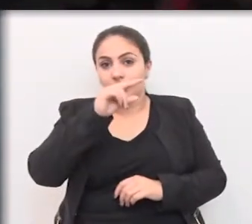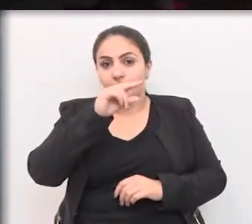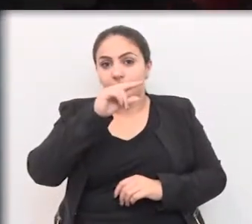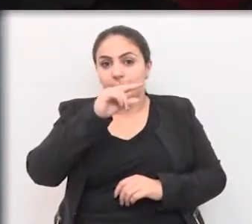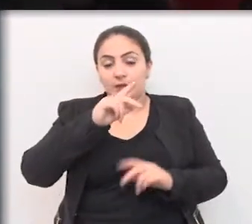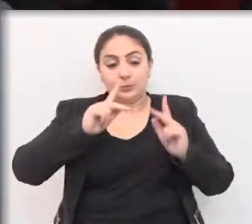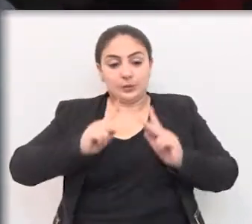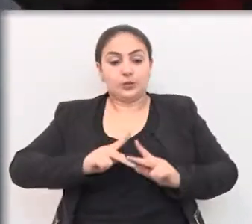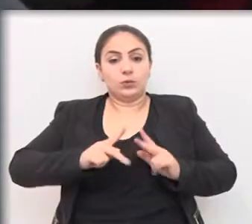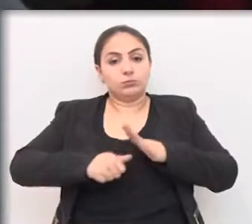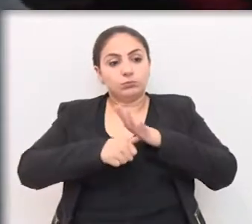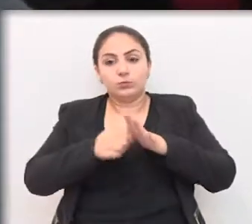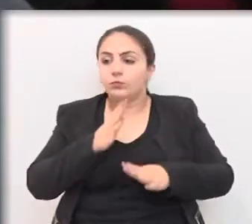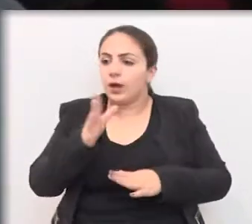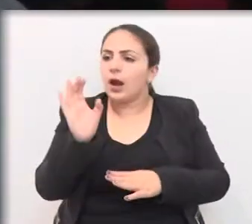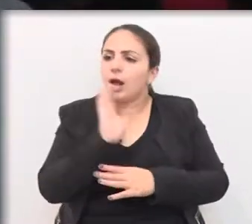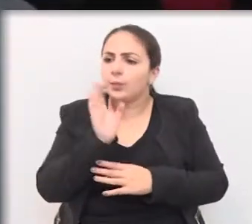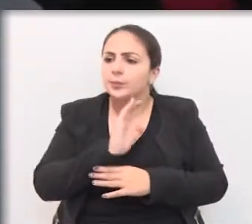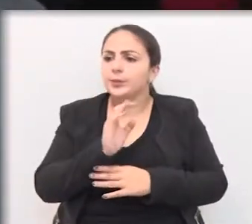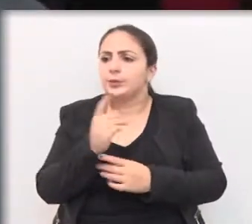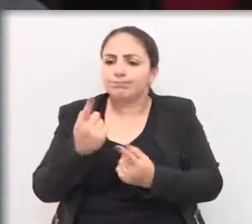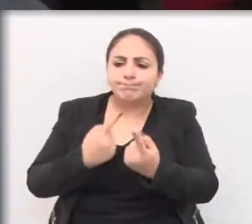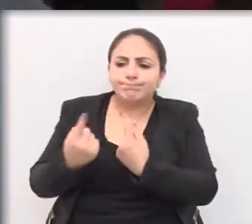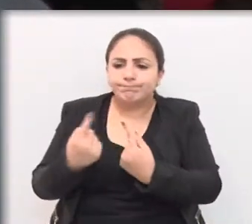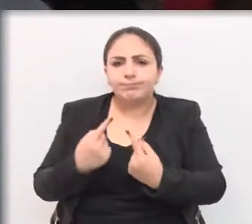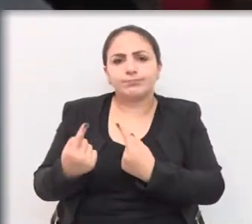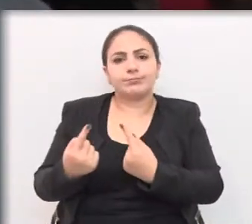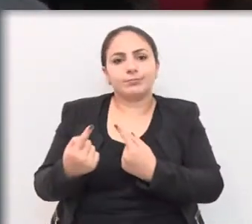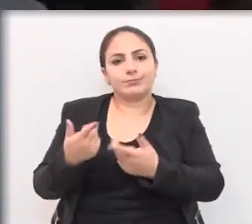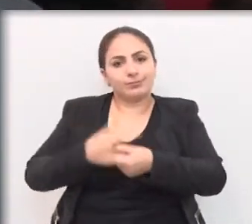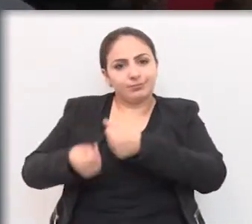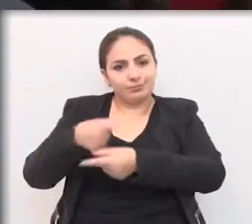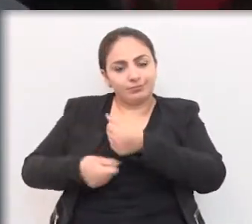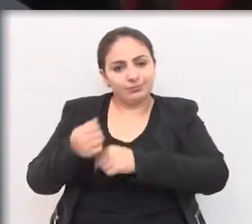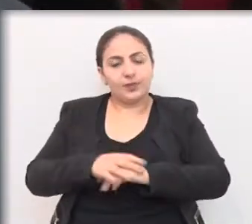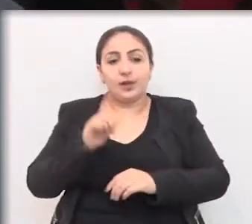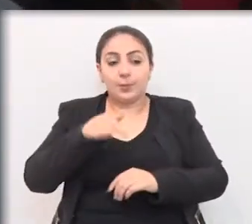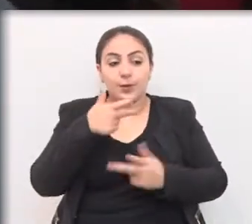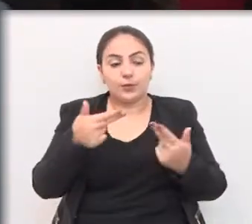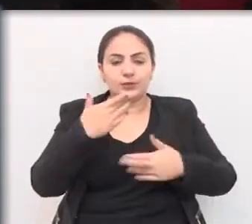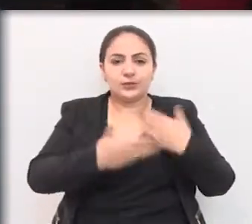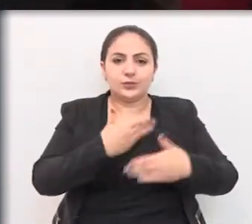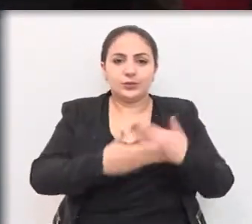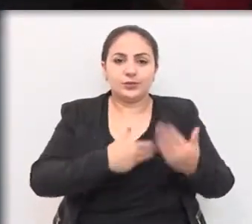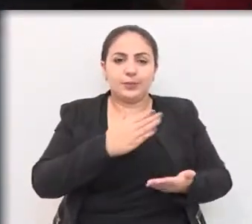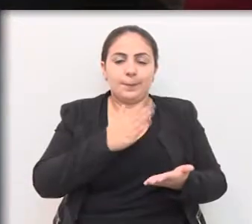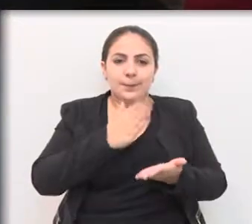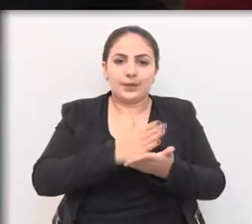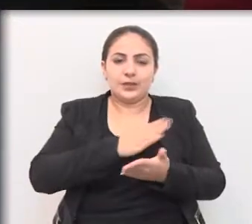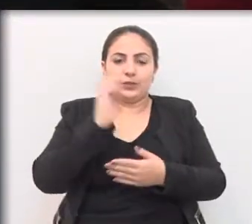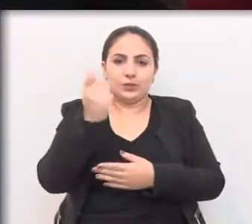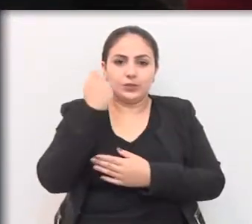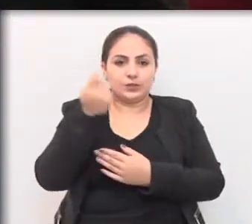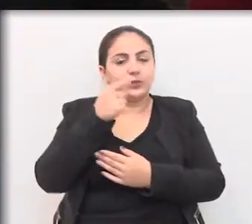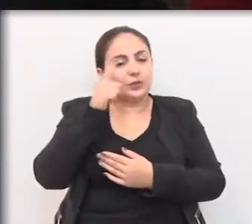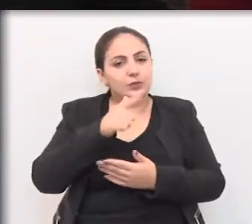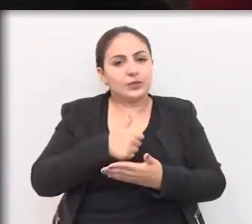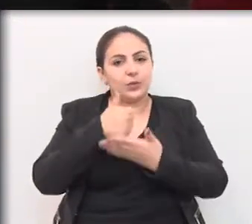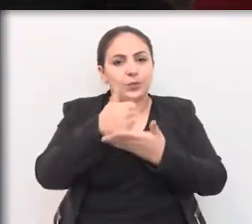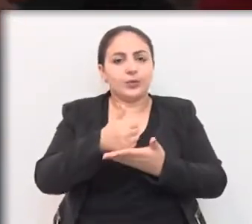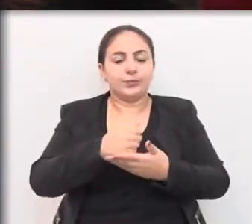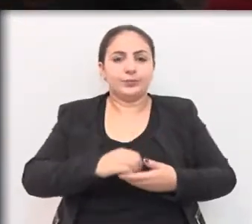com facilidade para poder gerir os seus negócios. Enfim, é um fator de desenvolvimento e a metade norte do Rio Grande do Sul vai contar com isso